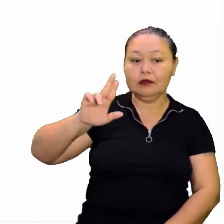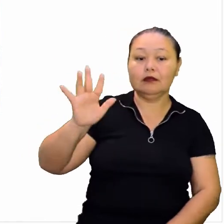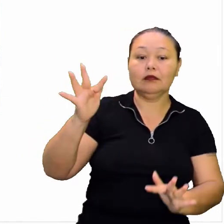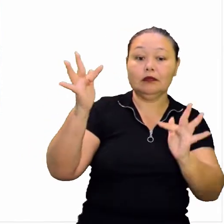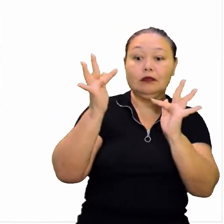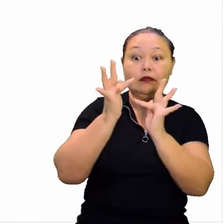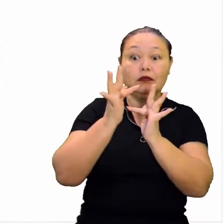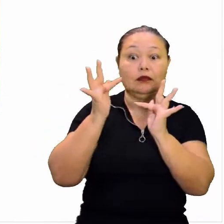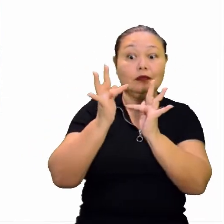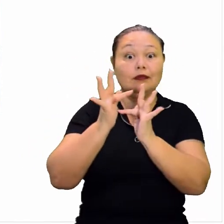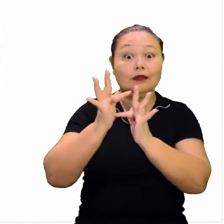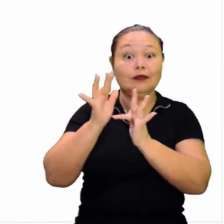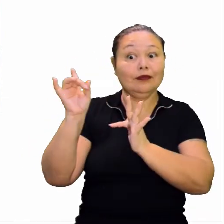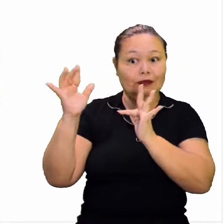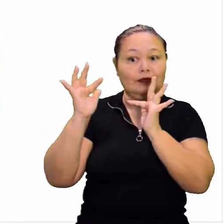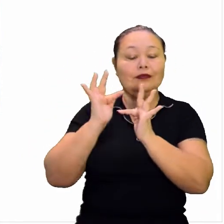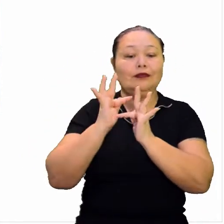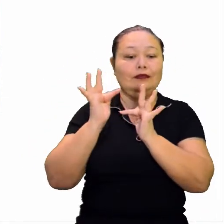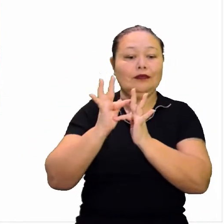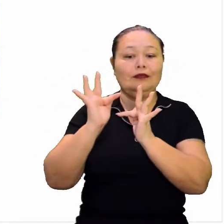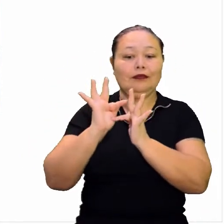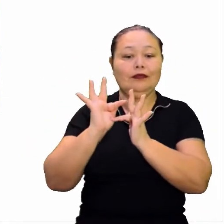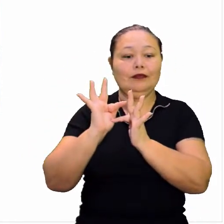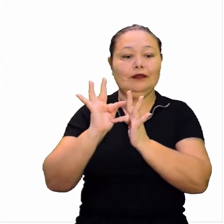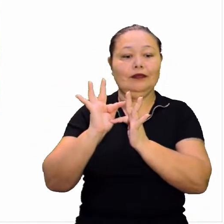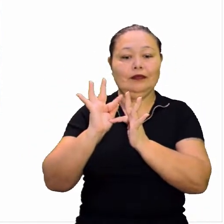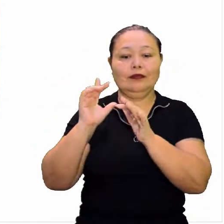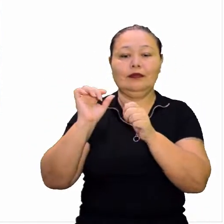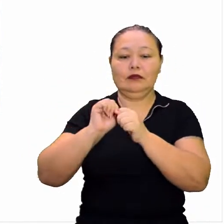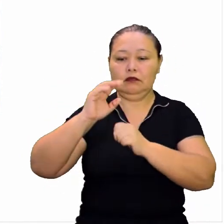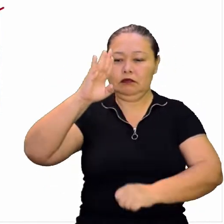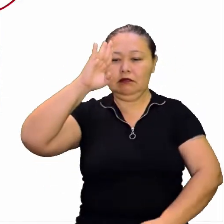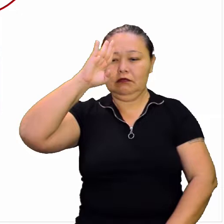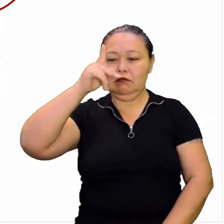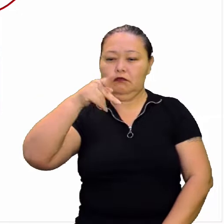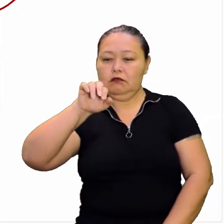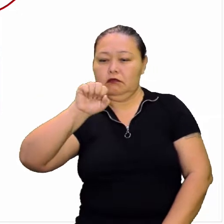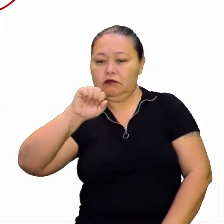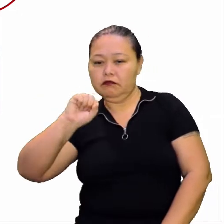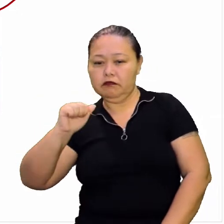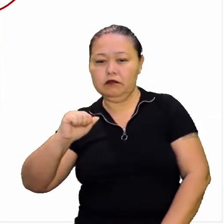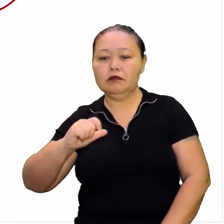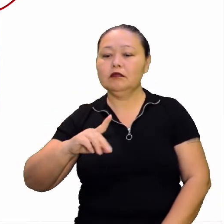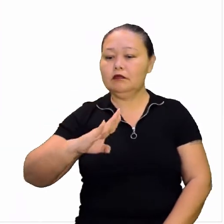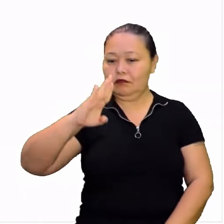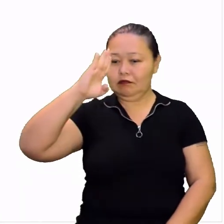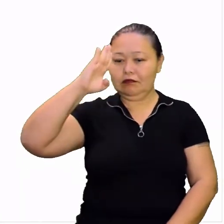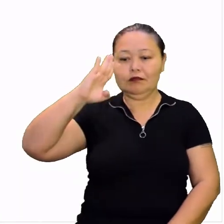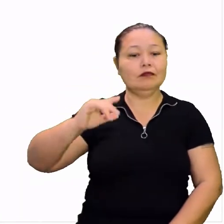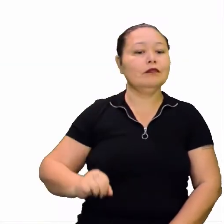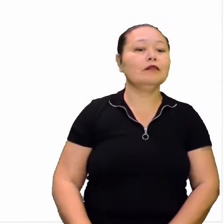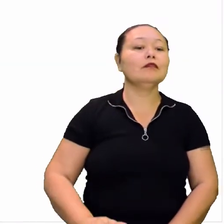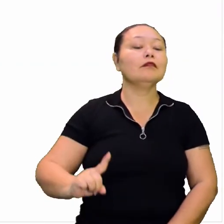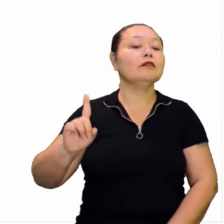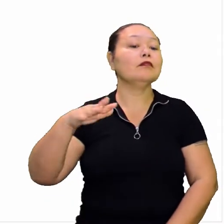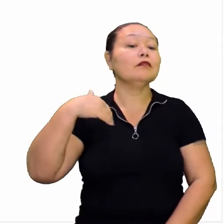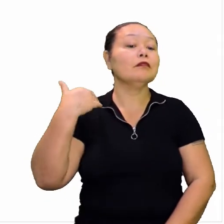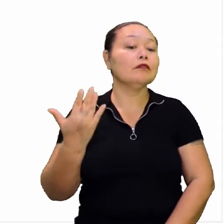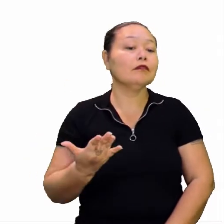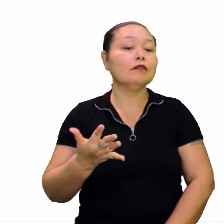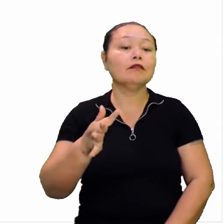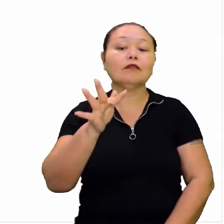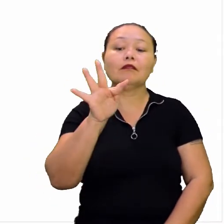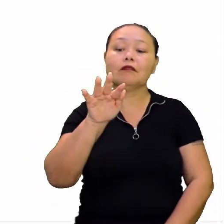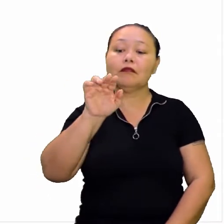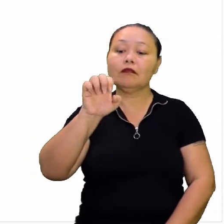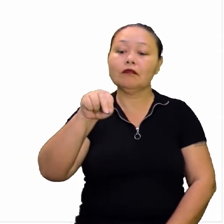fenícios, né? Nossa, aqui os grandes soldados persas. Vamos lá. Os